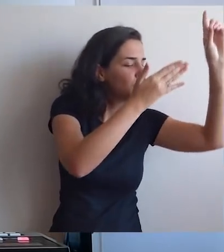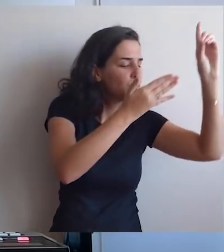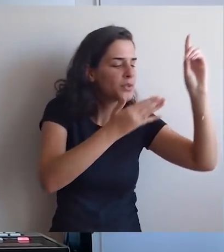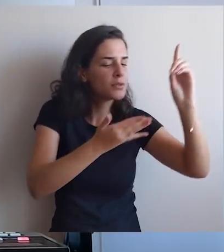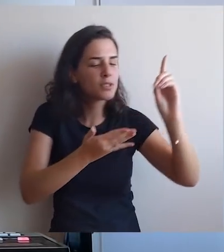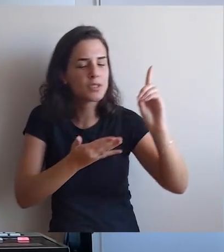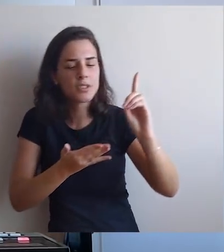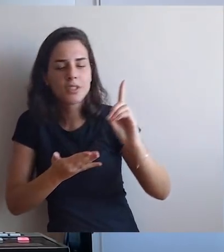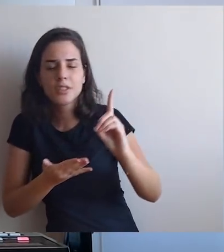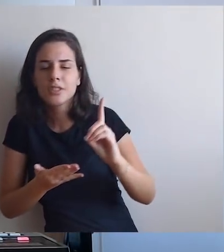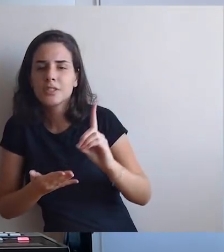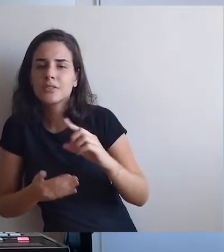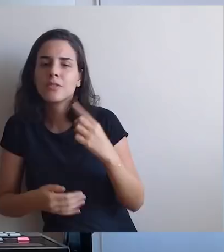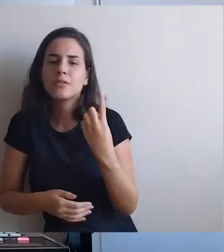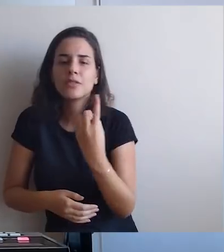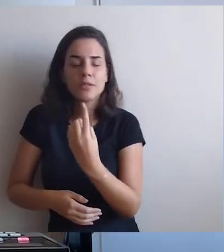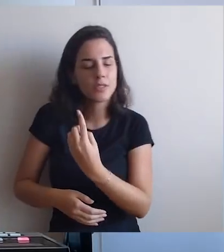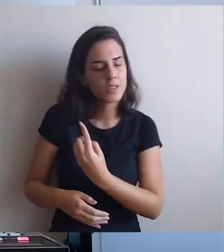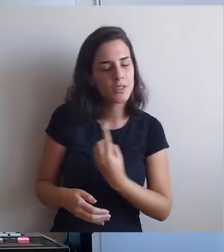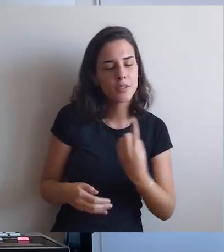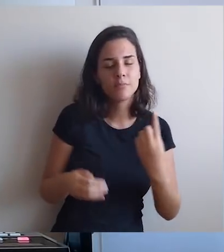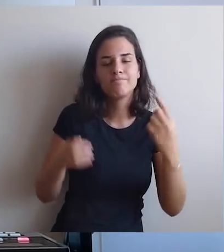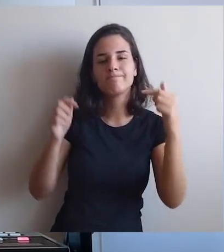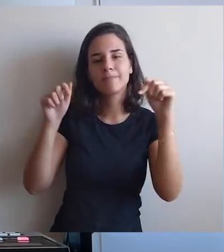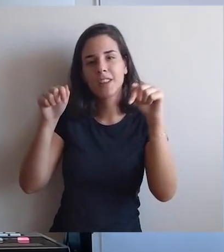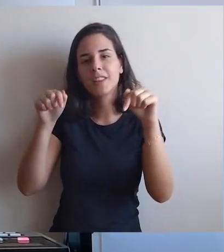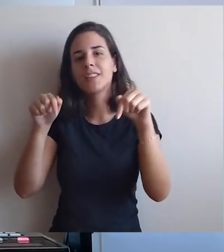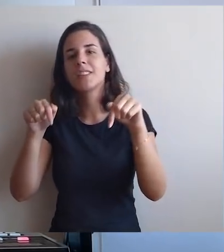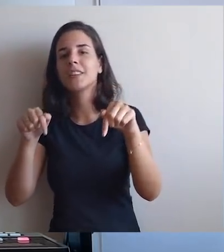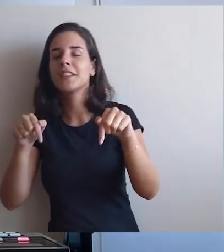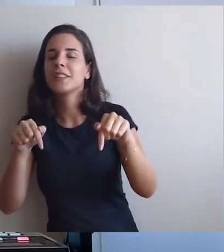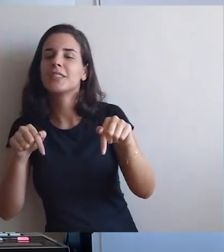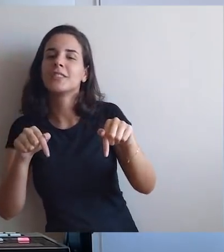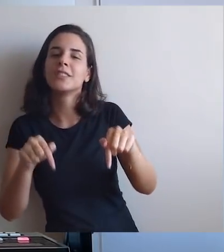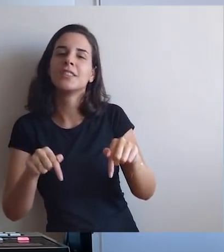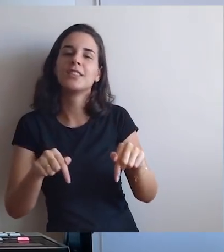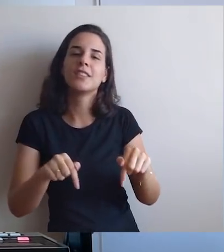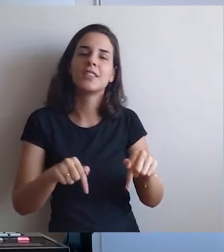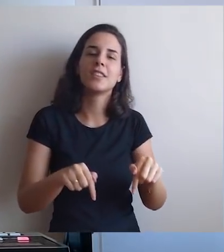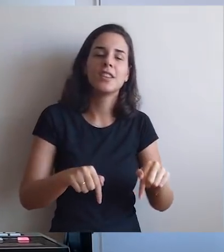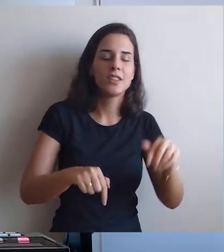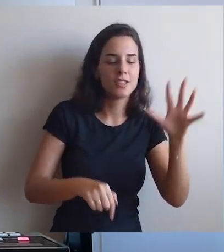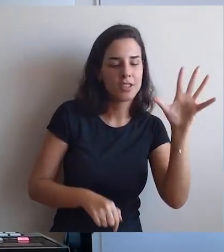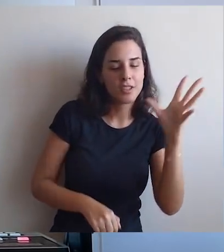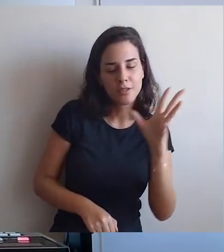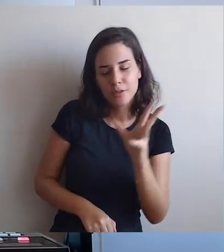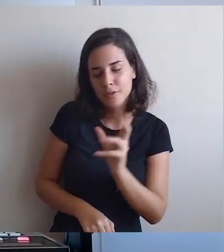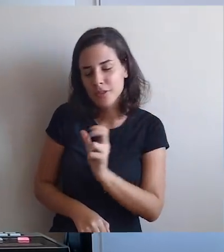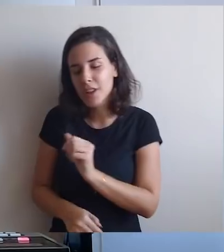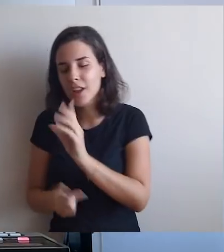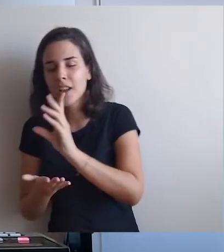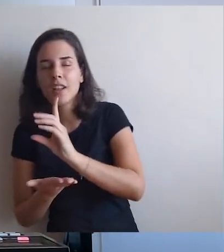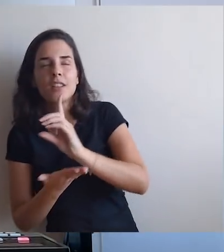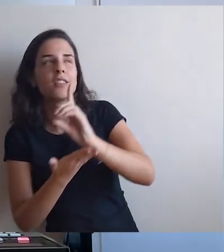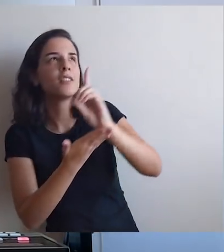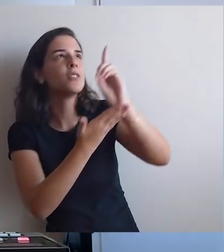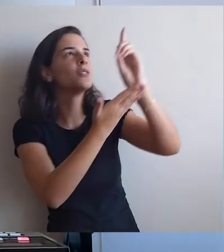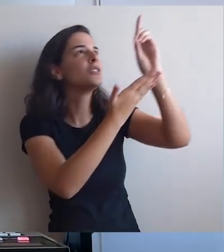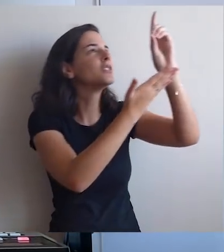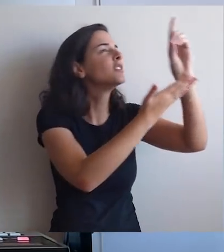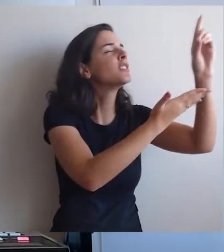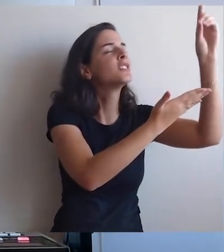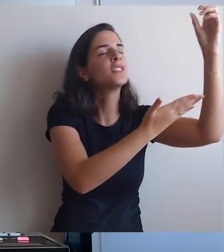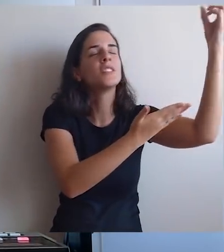Ti, Tu virás, nós viemos aqui